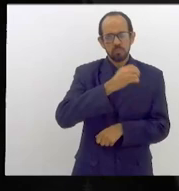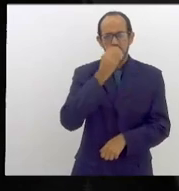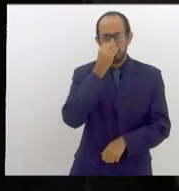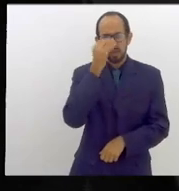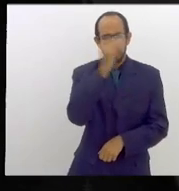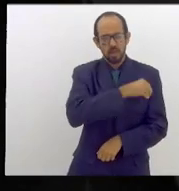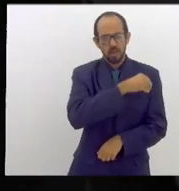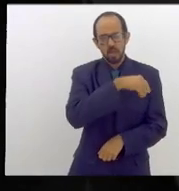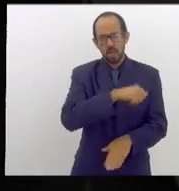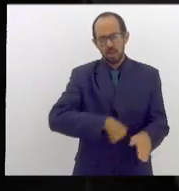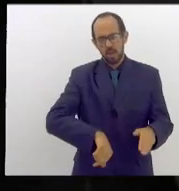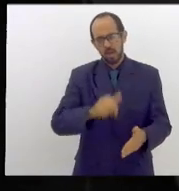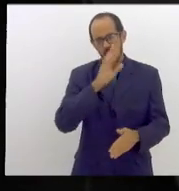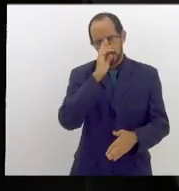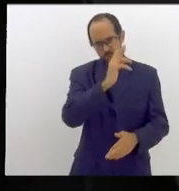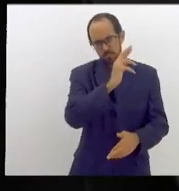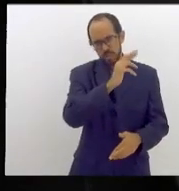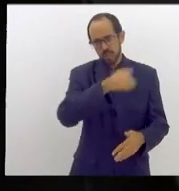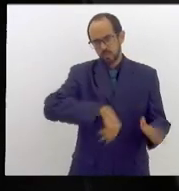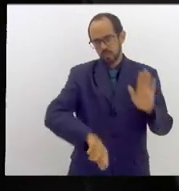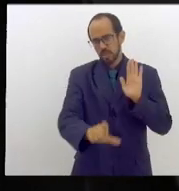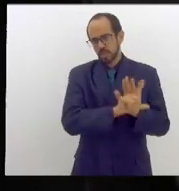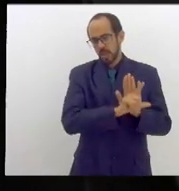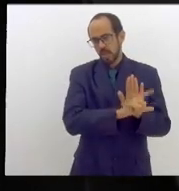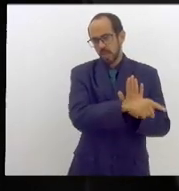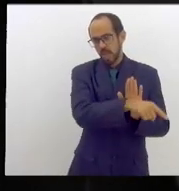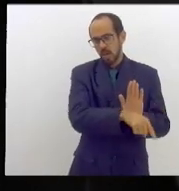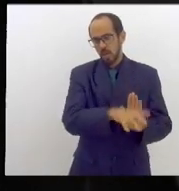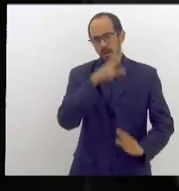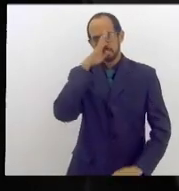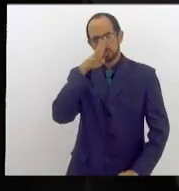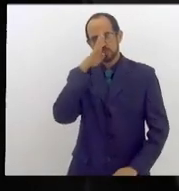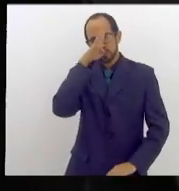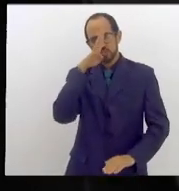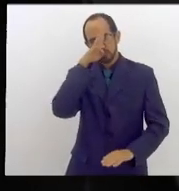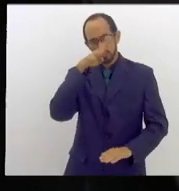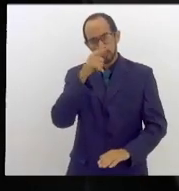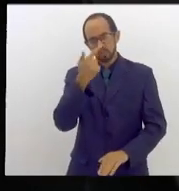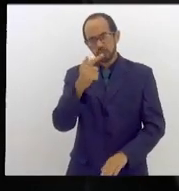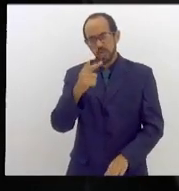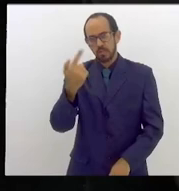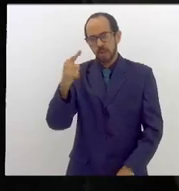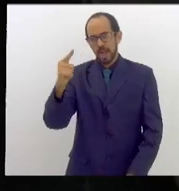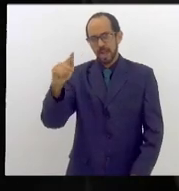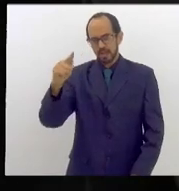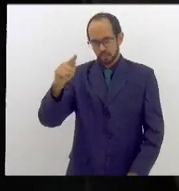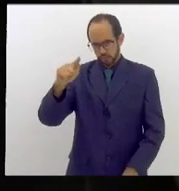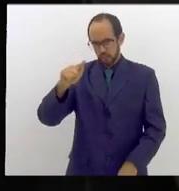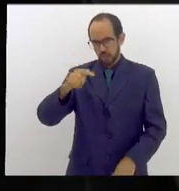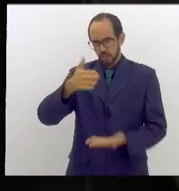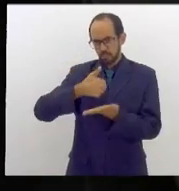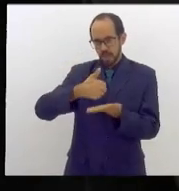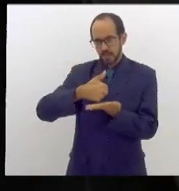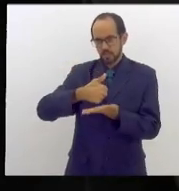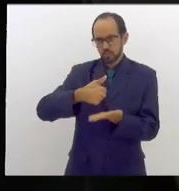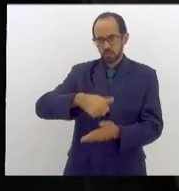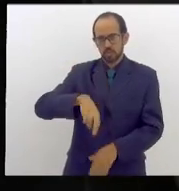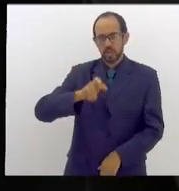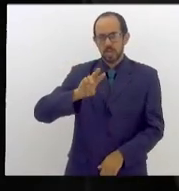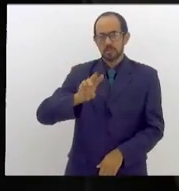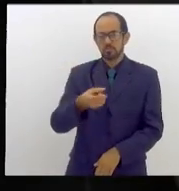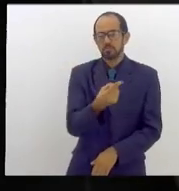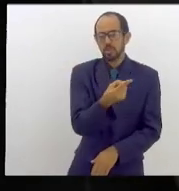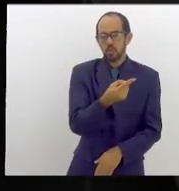cumprimento desta lei é um absurdo que a gente não consiga garantir no mínimo no mínimo 3 reais